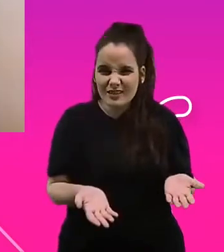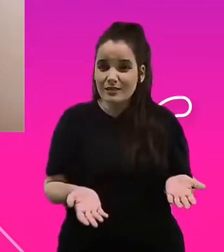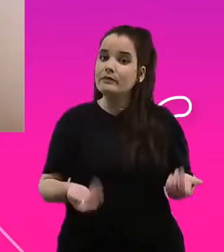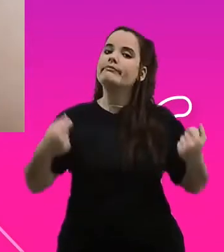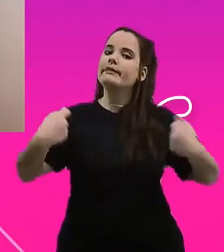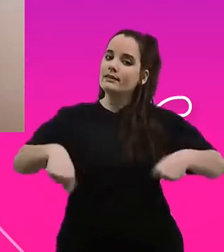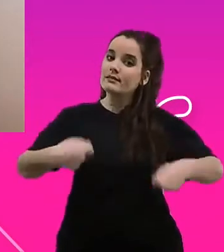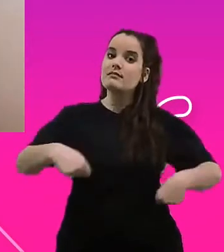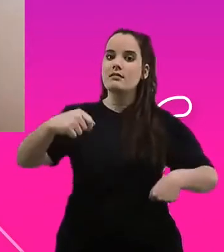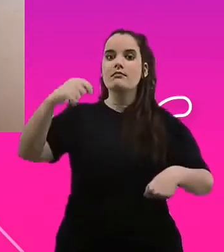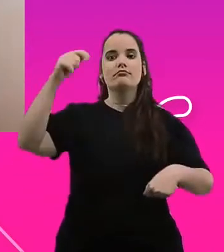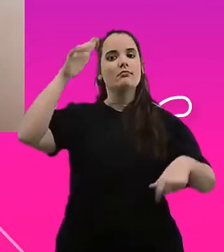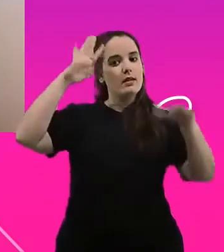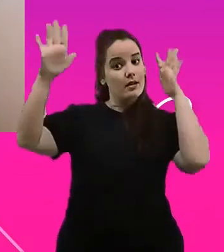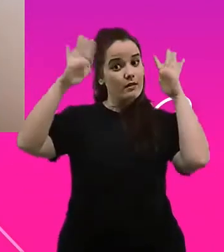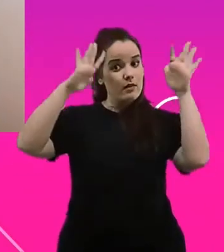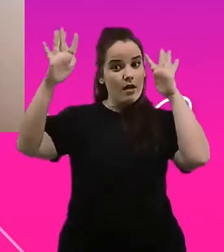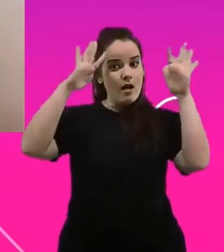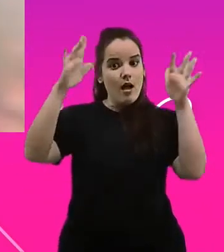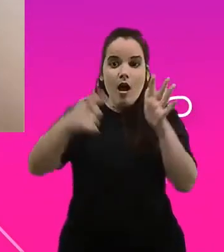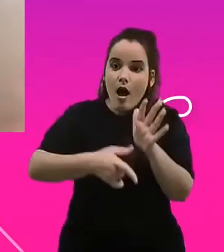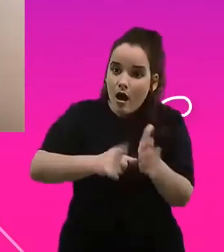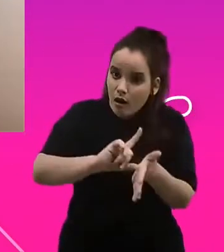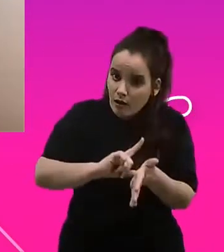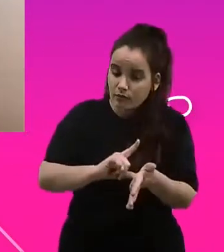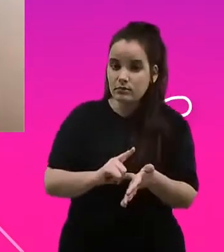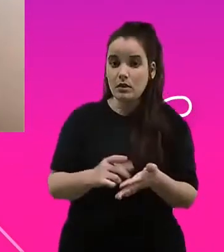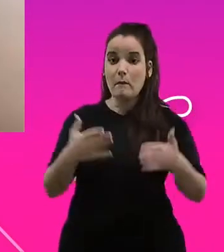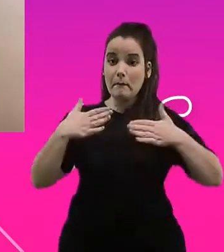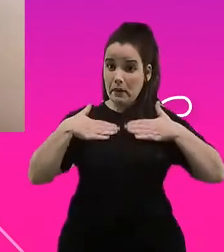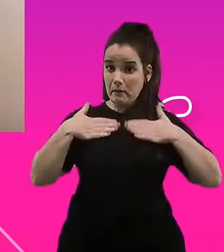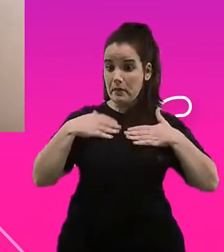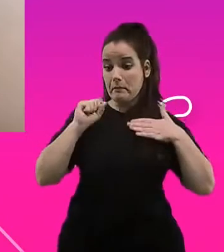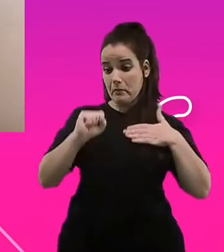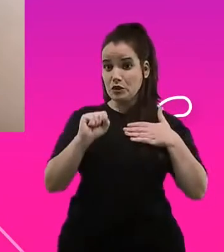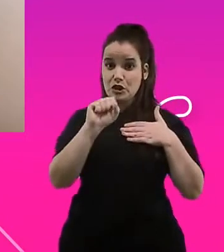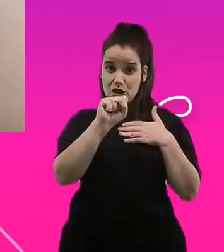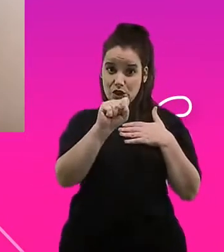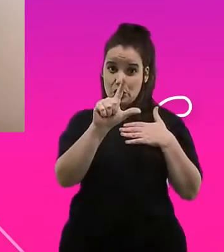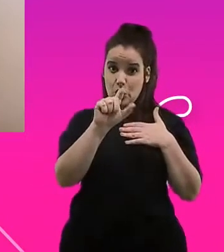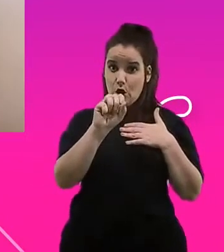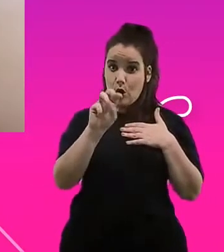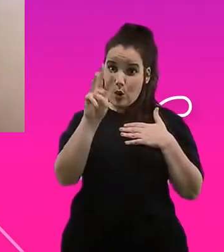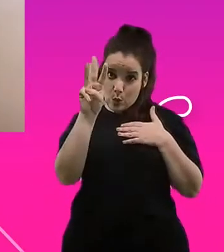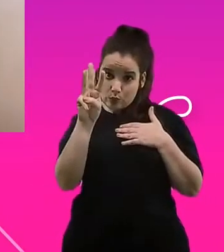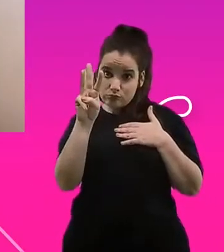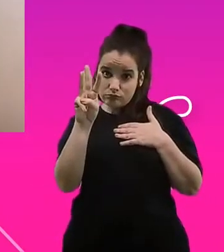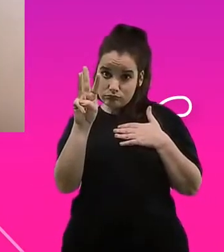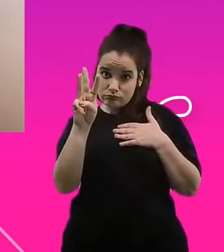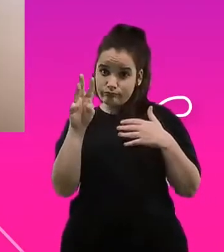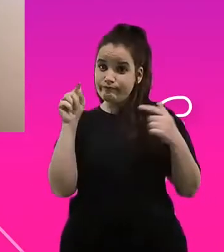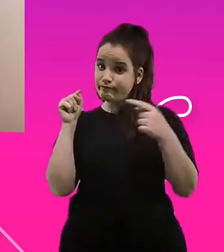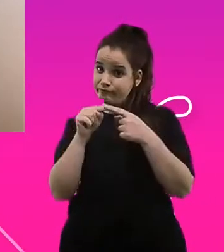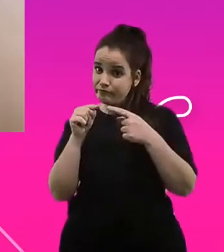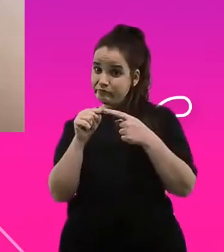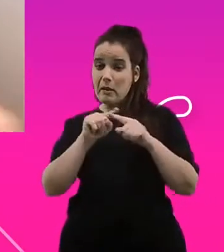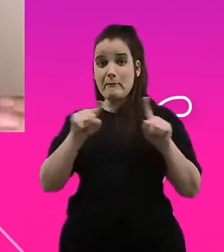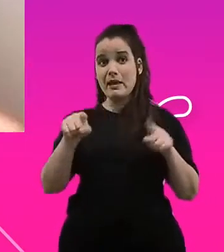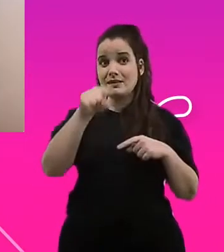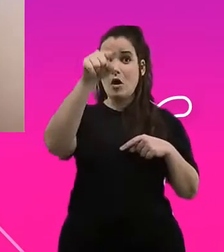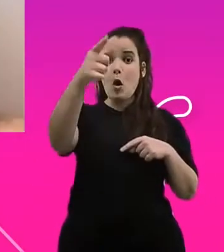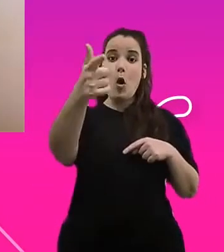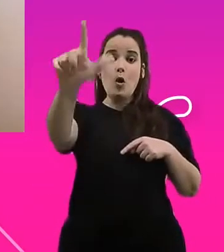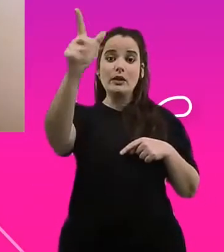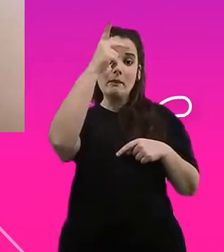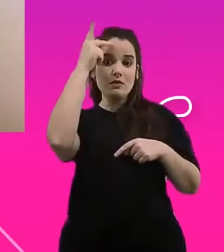que às vezes o que pode ser para slow content para mim pode não ser para outra pessoa. E aí eu acho que, né, talvez